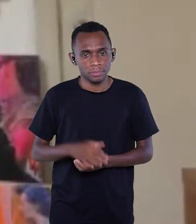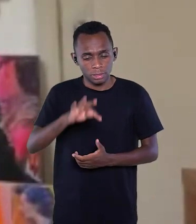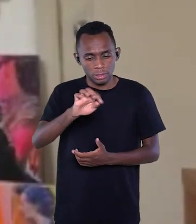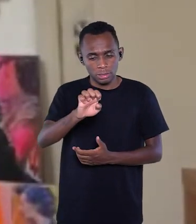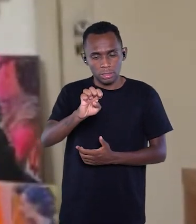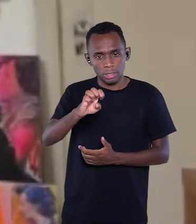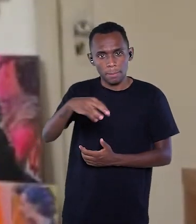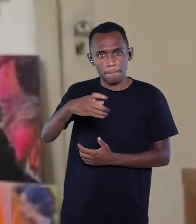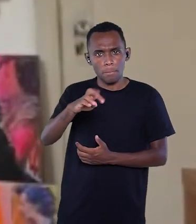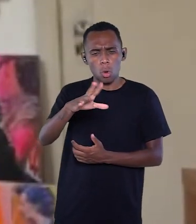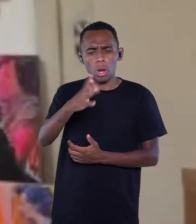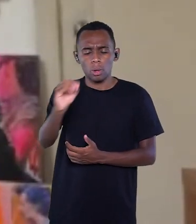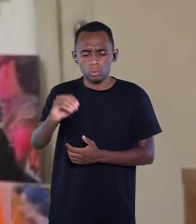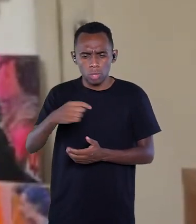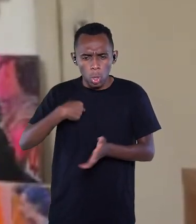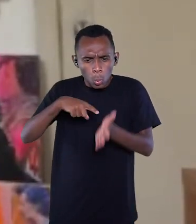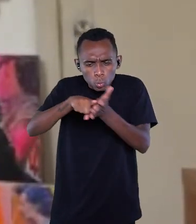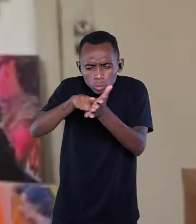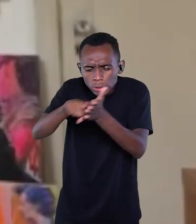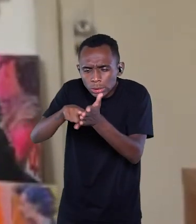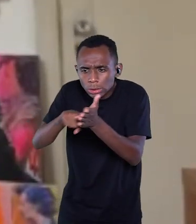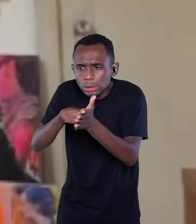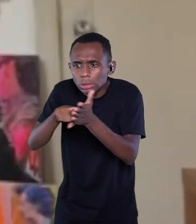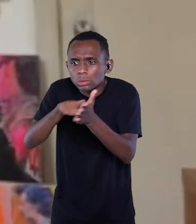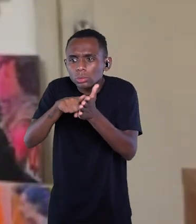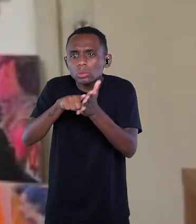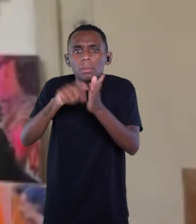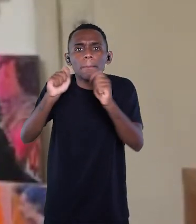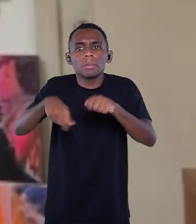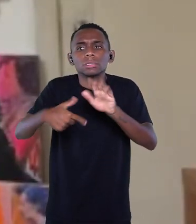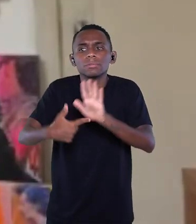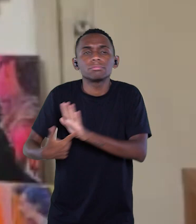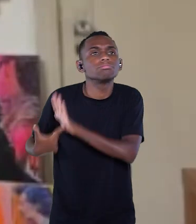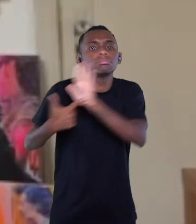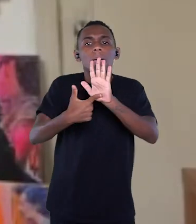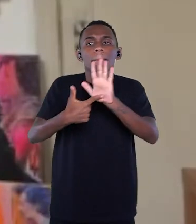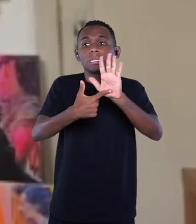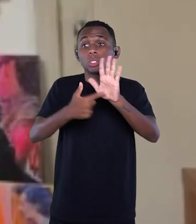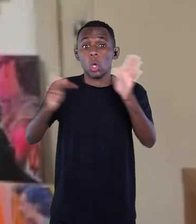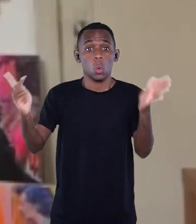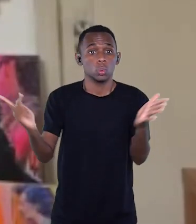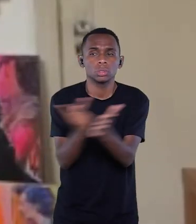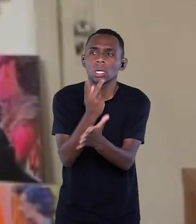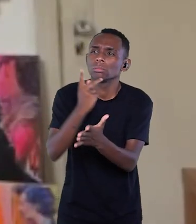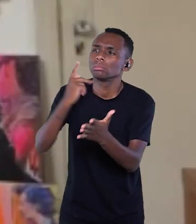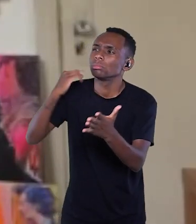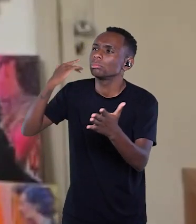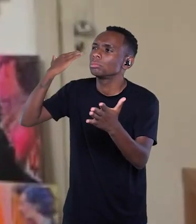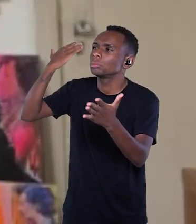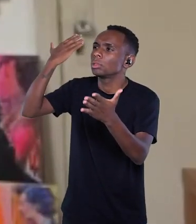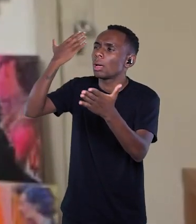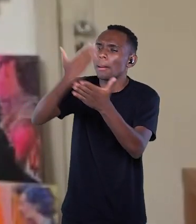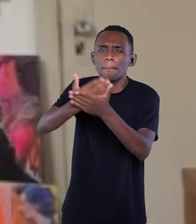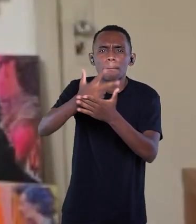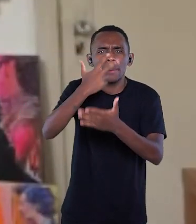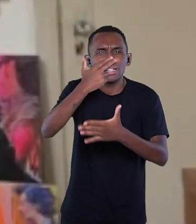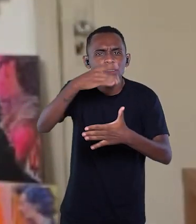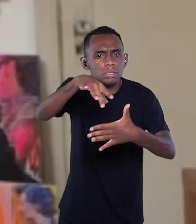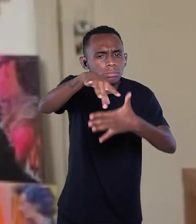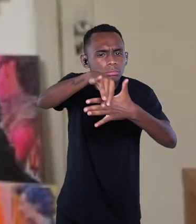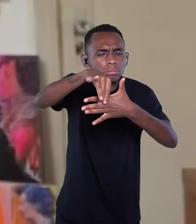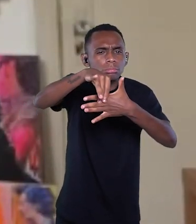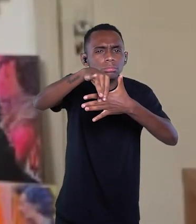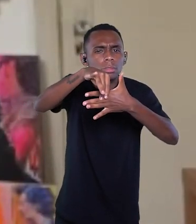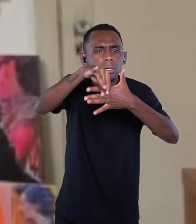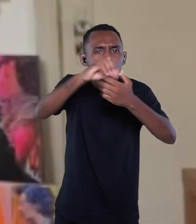Temporão. Estudo muito para estender as coisas, os acontecimentos históricos em cordinhas de varal. Deixo